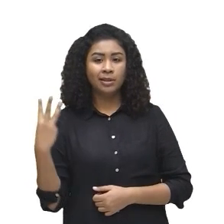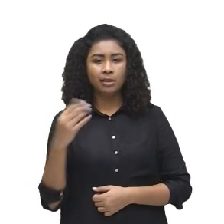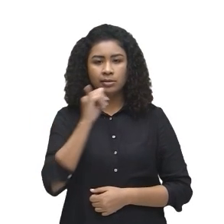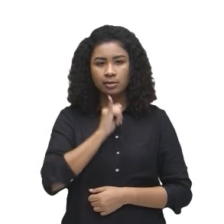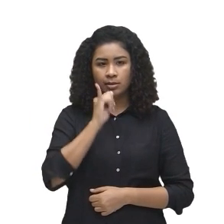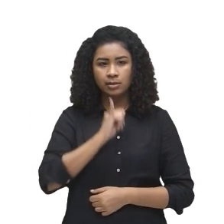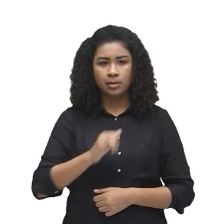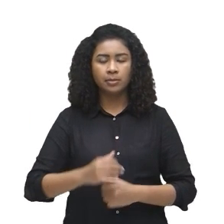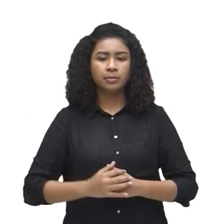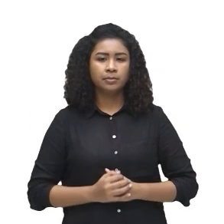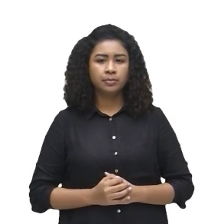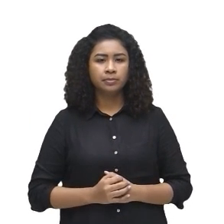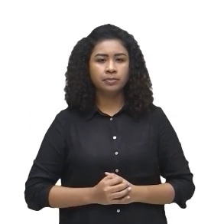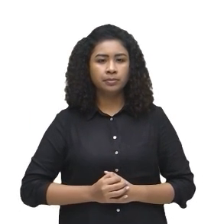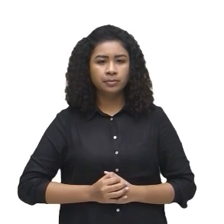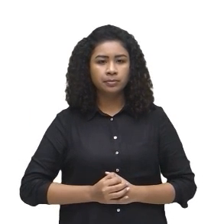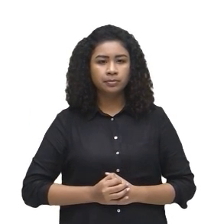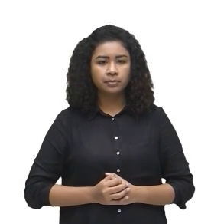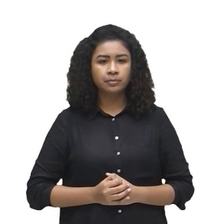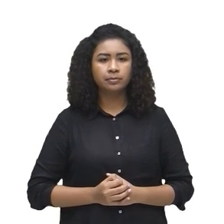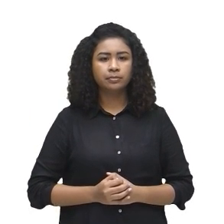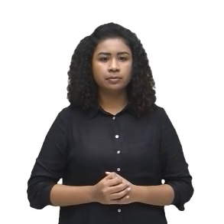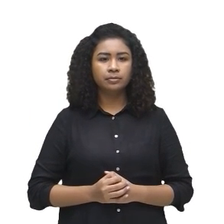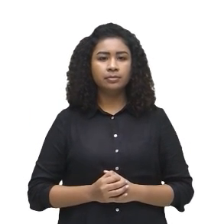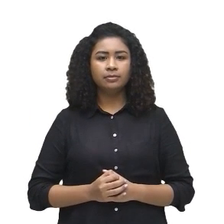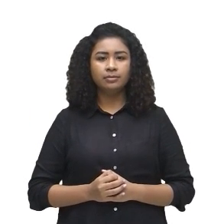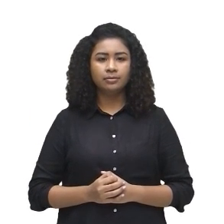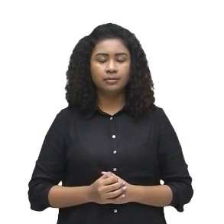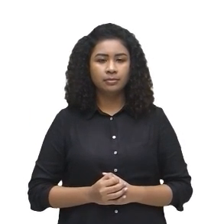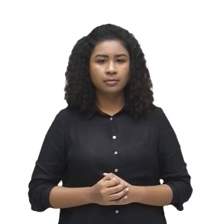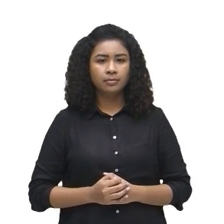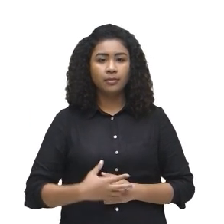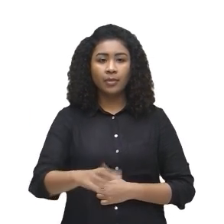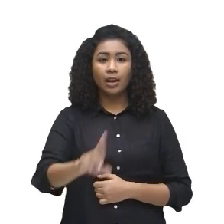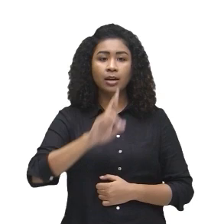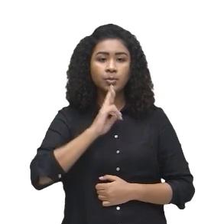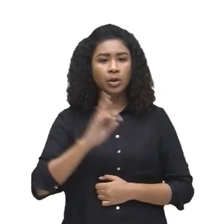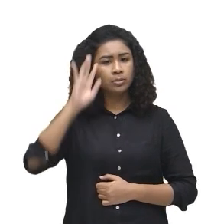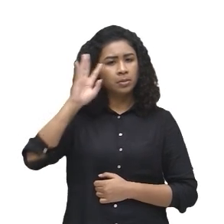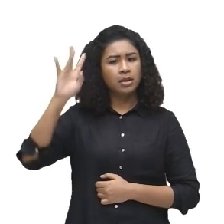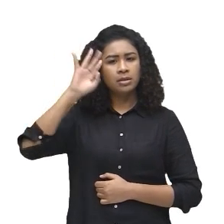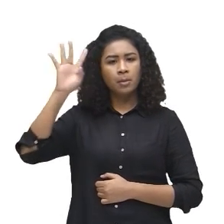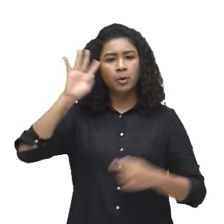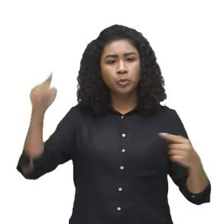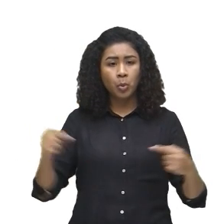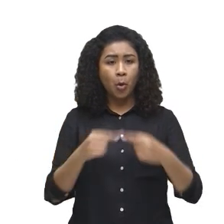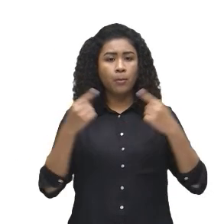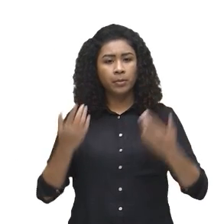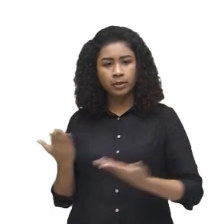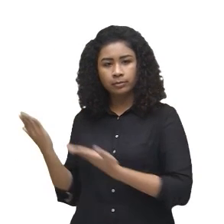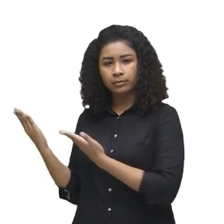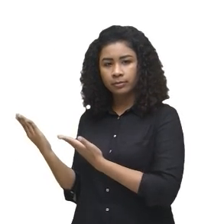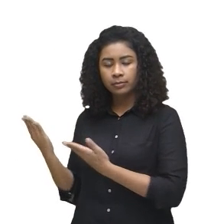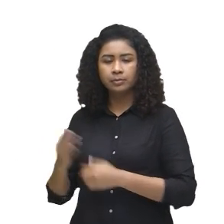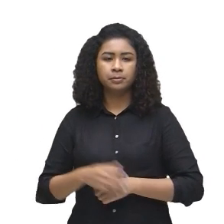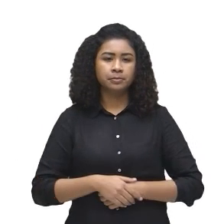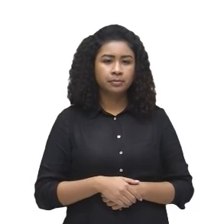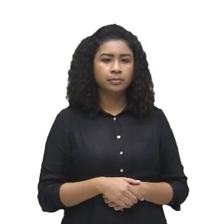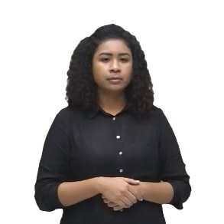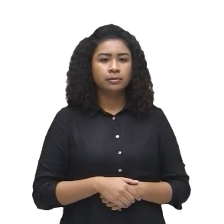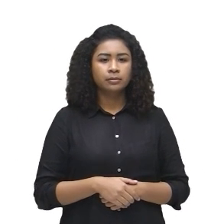3. É assim. Consideramos como resposta o pensamento que se aproxima do seguinte texto. Ensina a ter